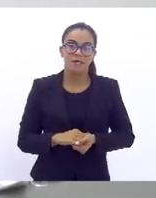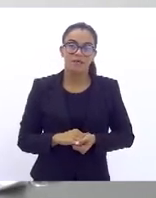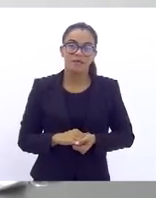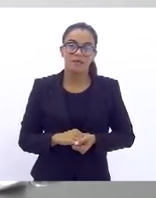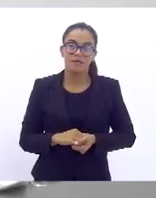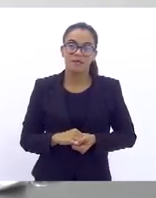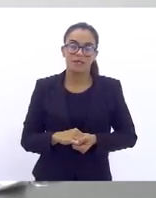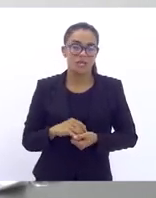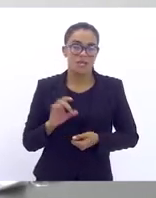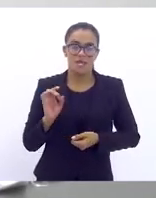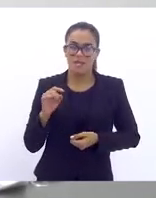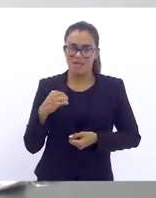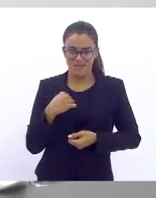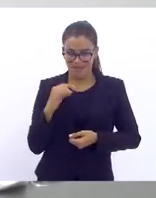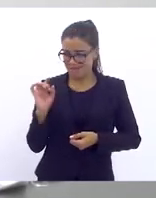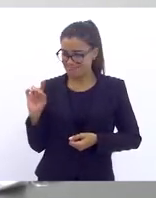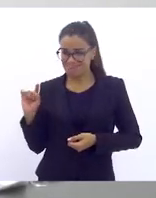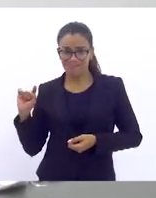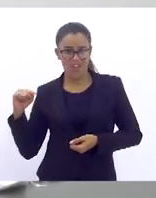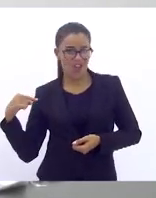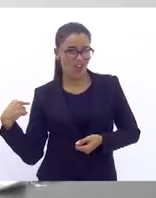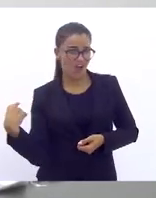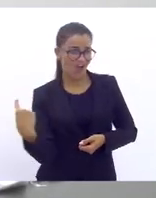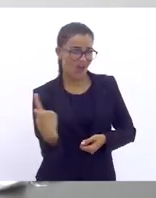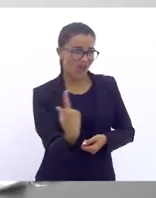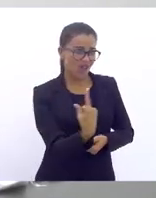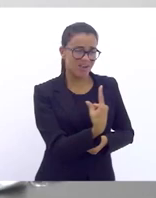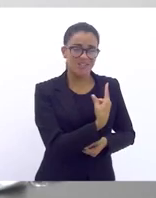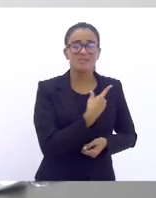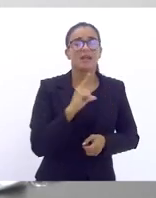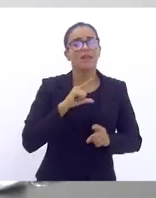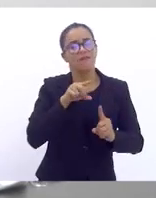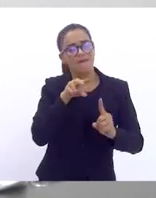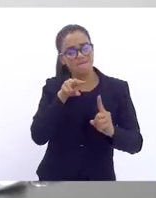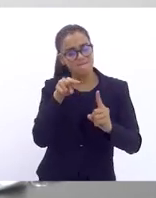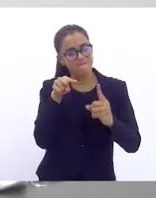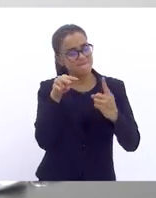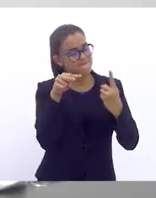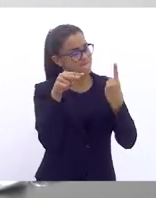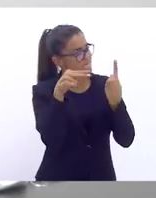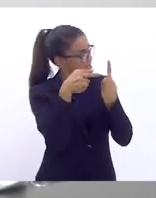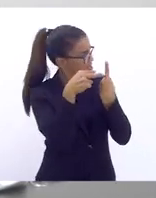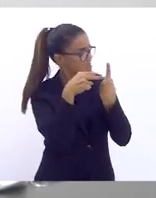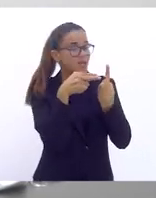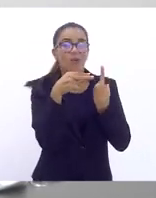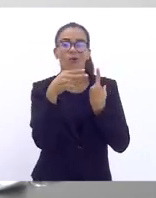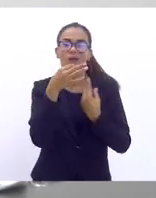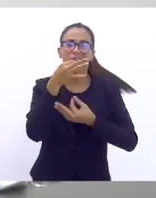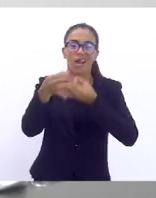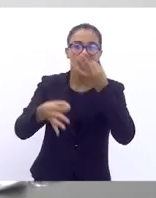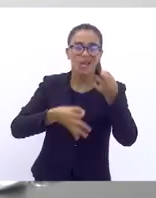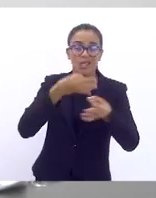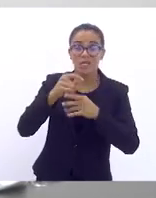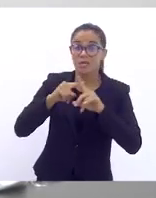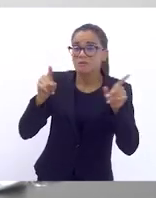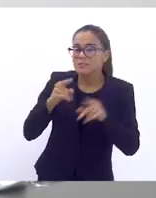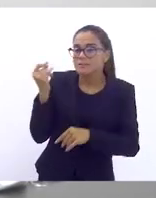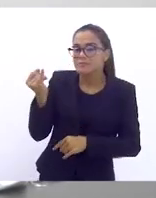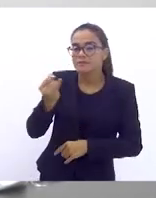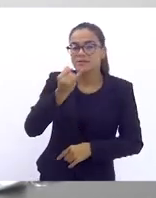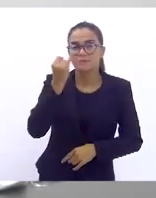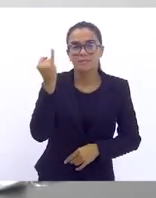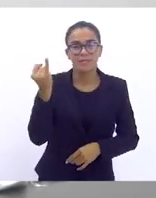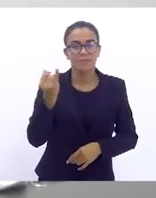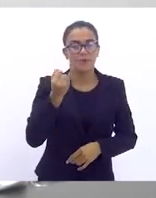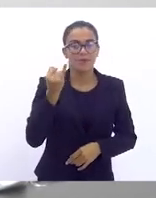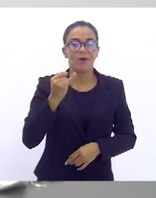e cada um de nós seguramente tem uma visão crítica sobre um ponto ou sobre o outro mas o importante é que